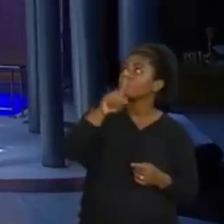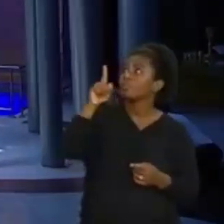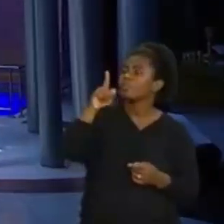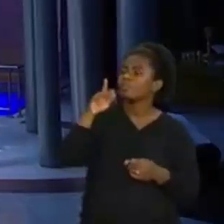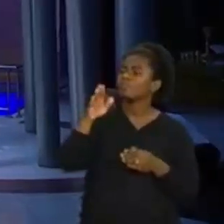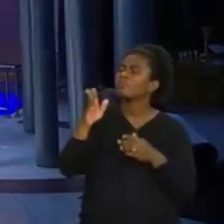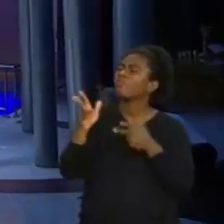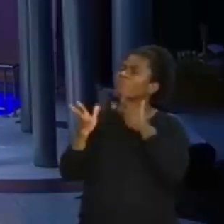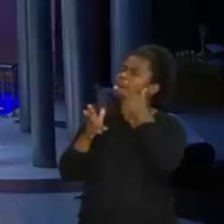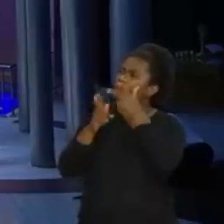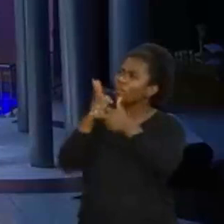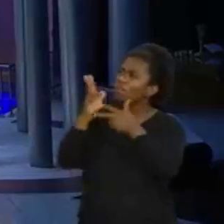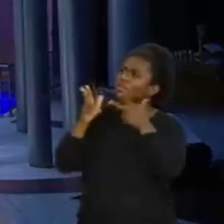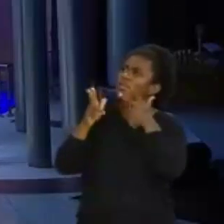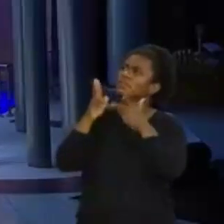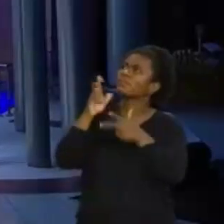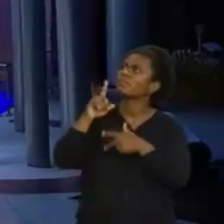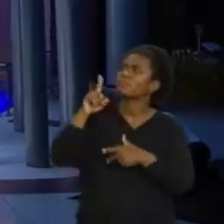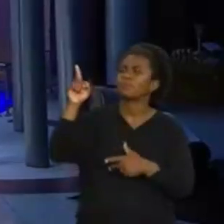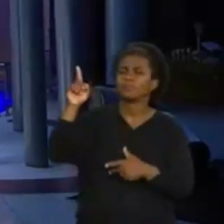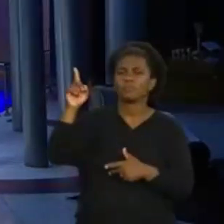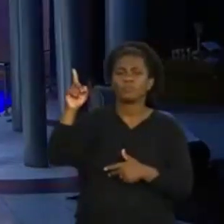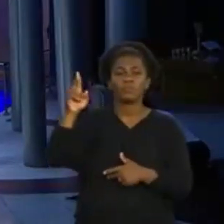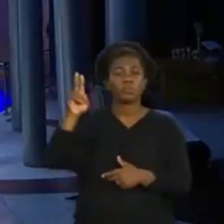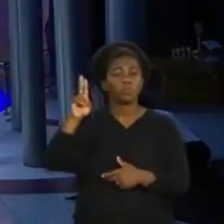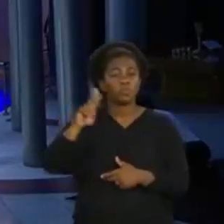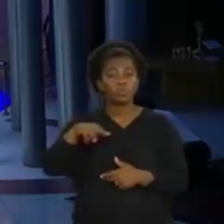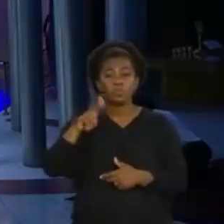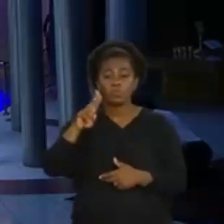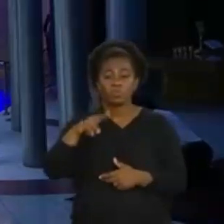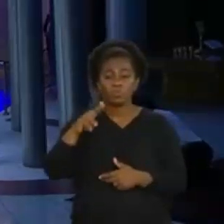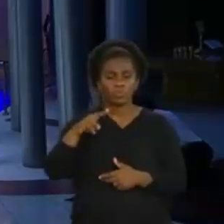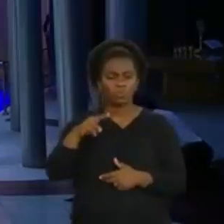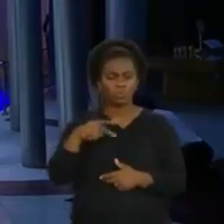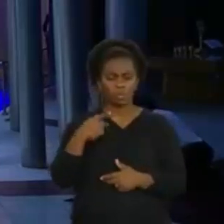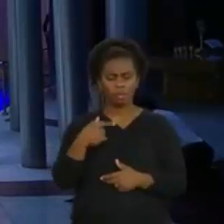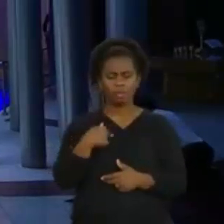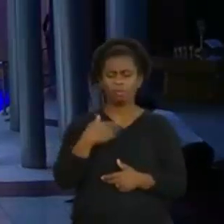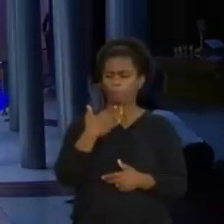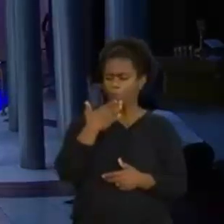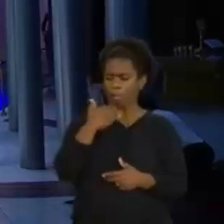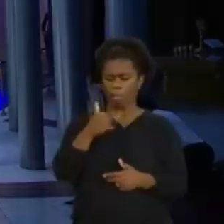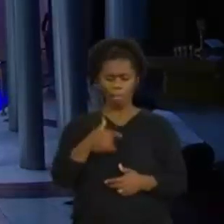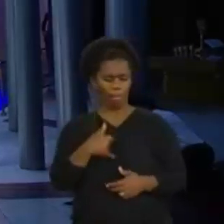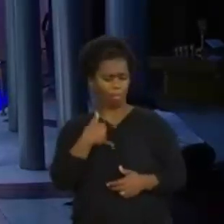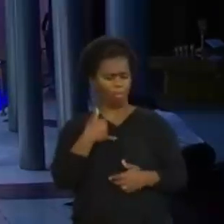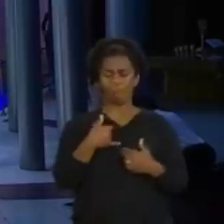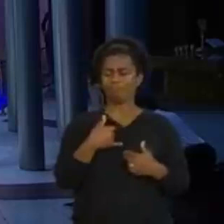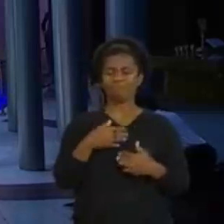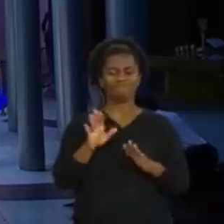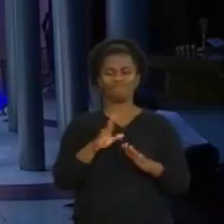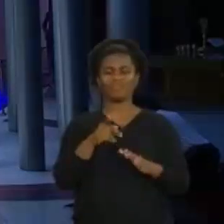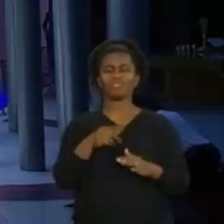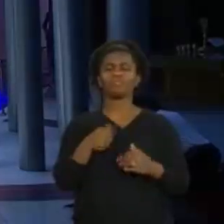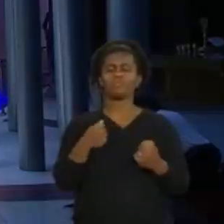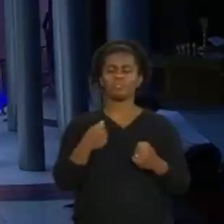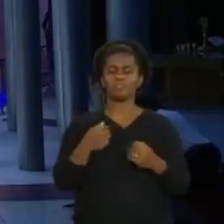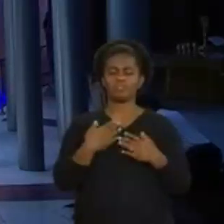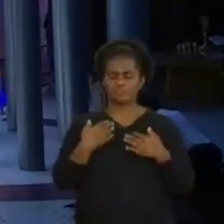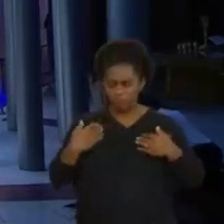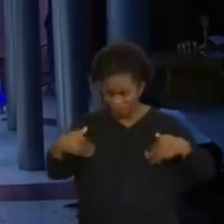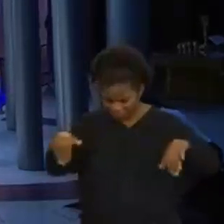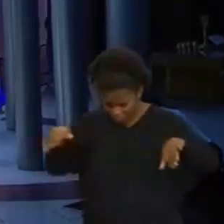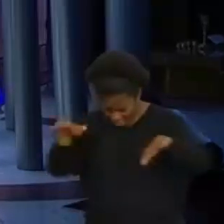Nunca se exalte, se humilhe. se humilhe, que você